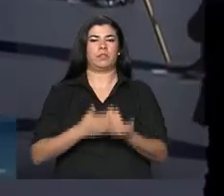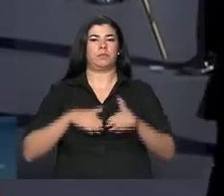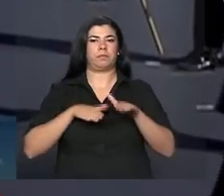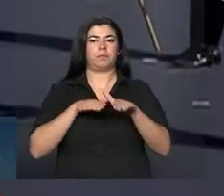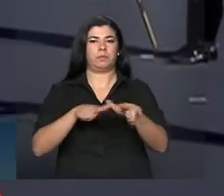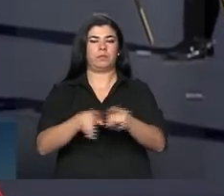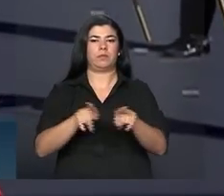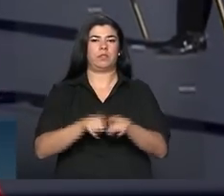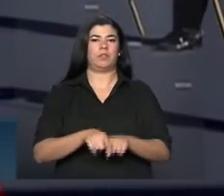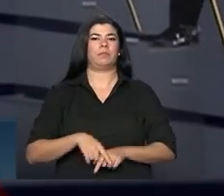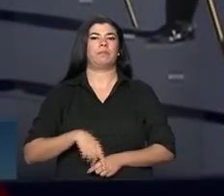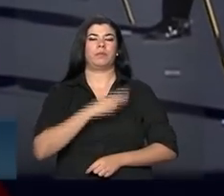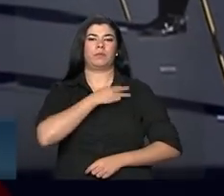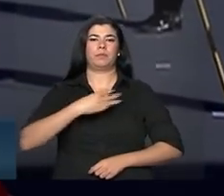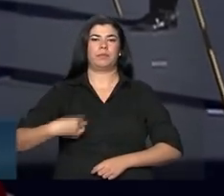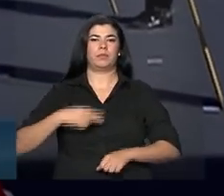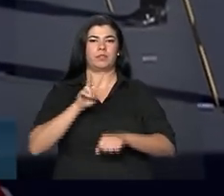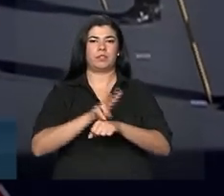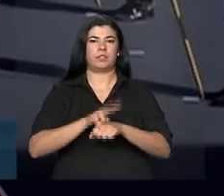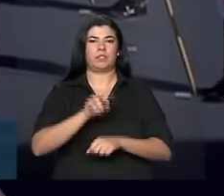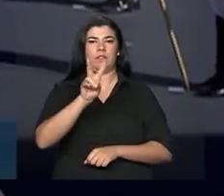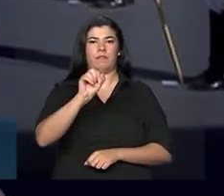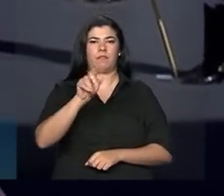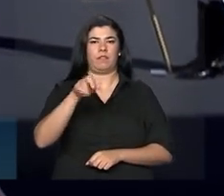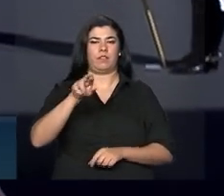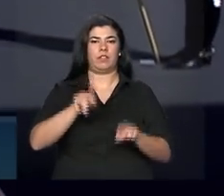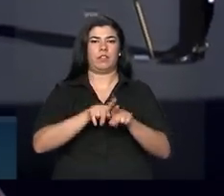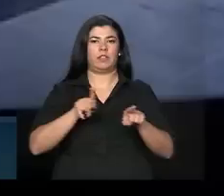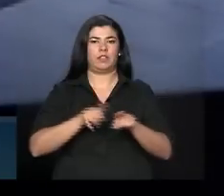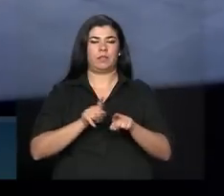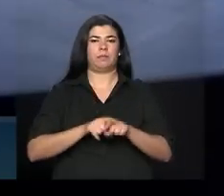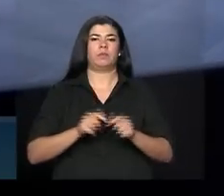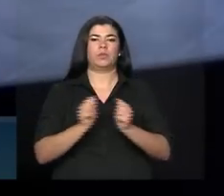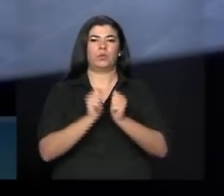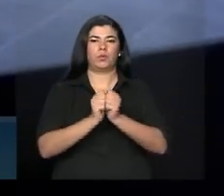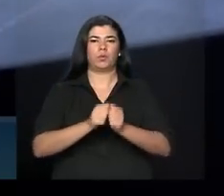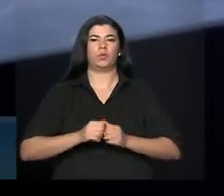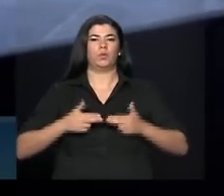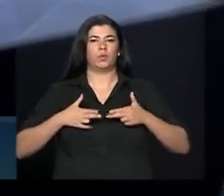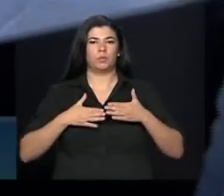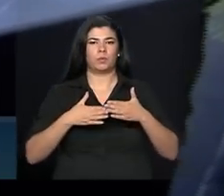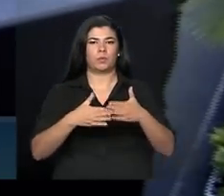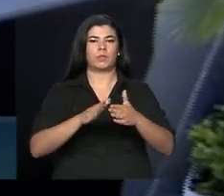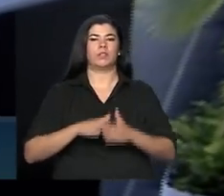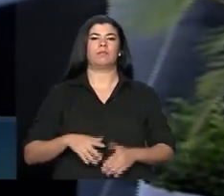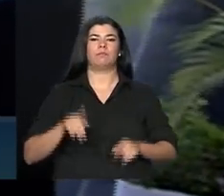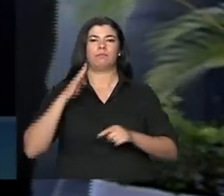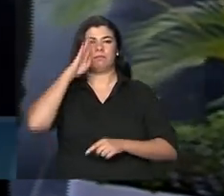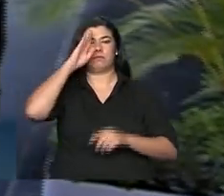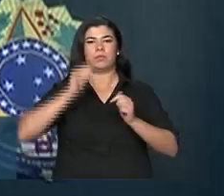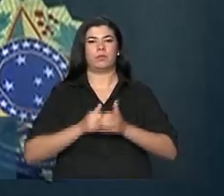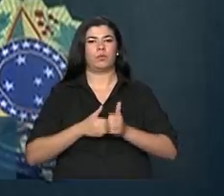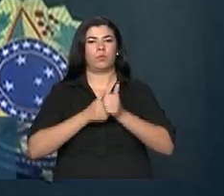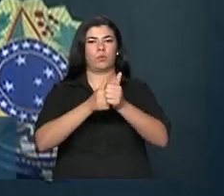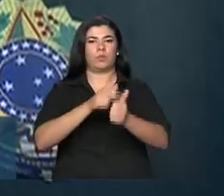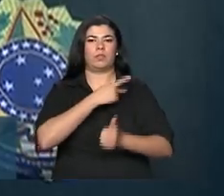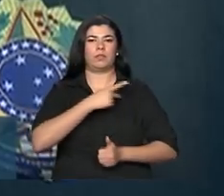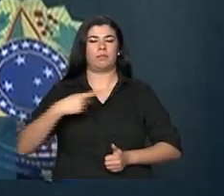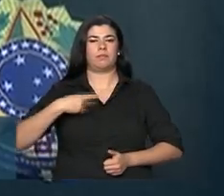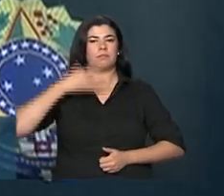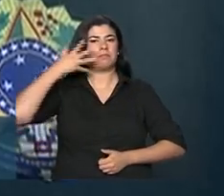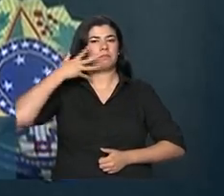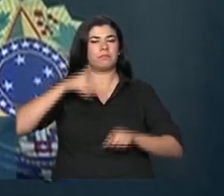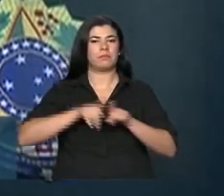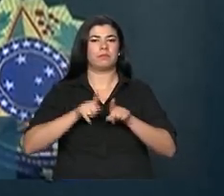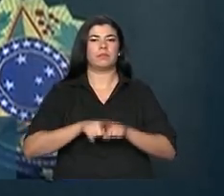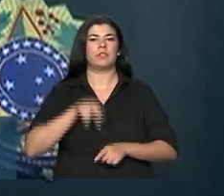ministro da Defesa, Jacques Wagner, e os comandantes do Exército e da Marinha conduziram a presidenta até o palanque de honra. De lá, a